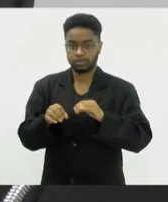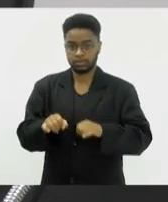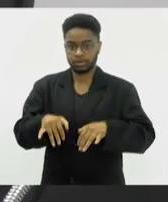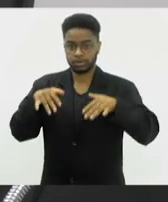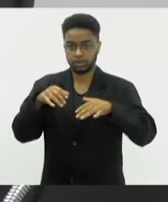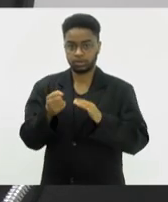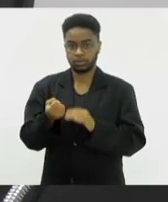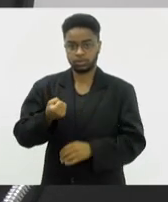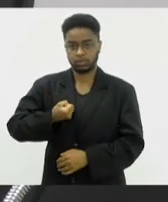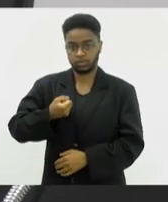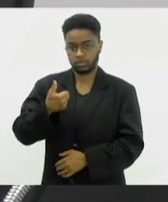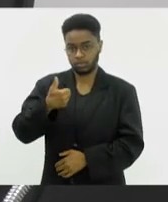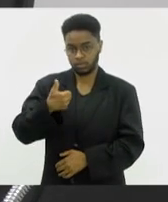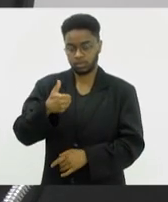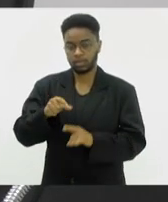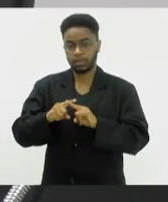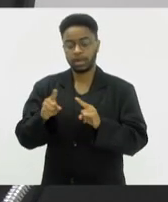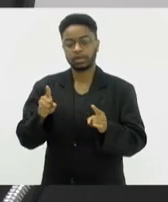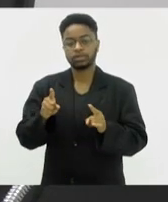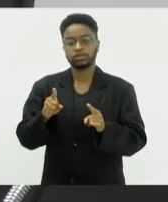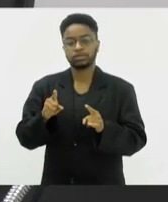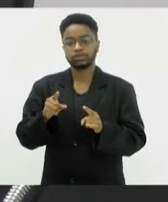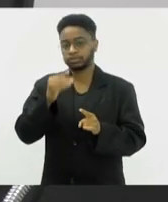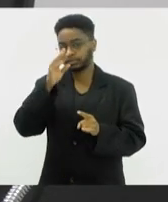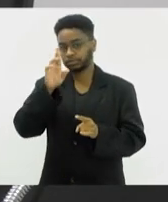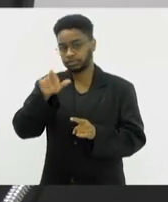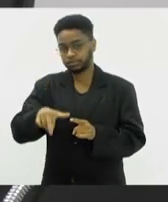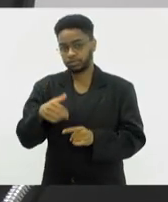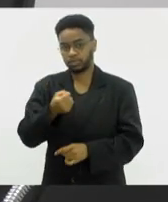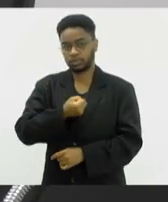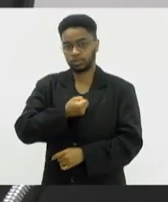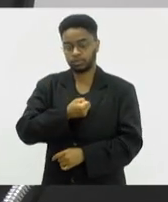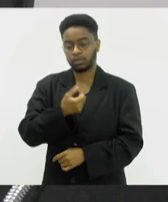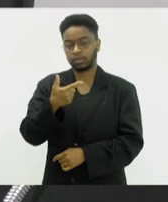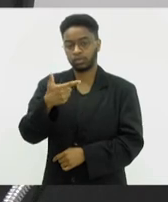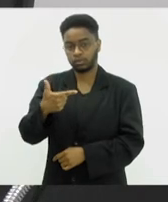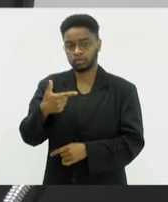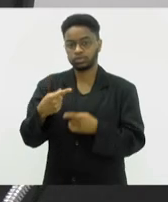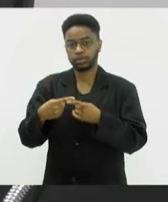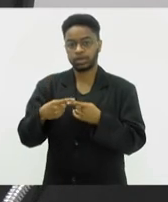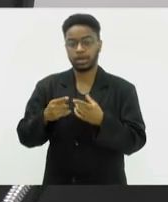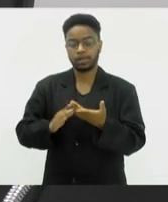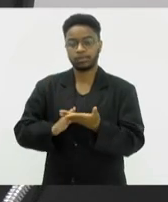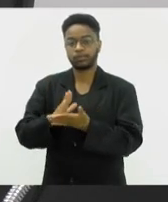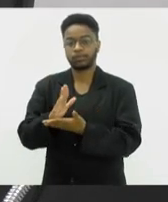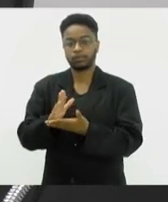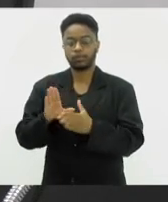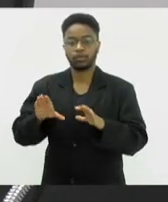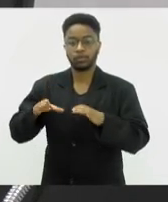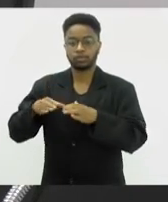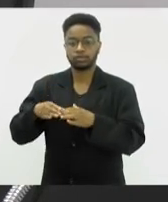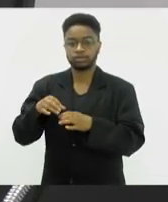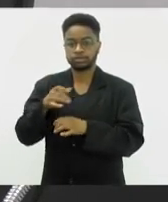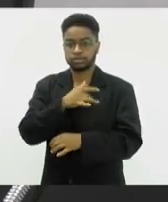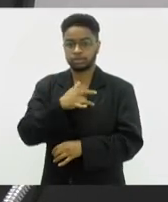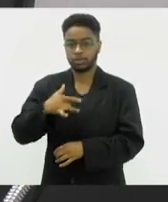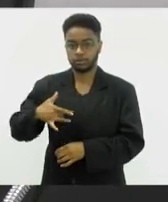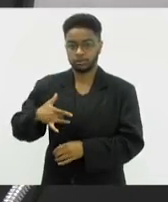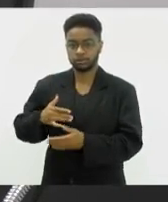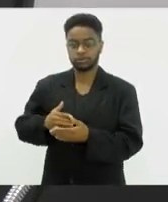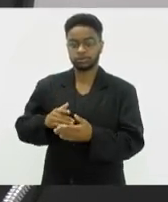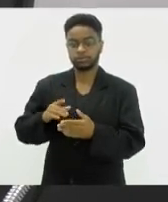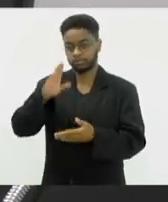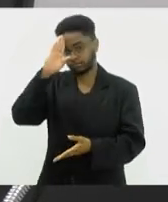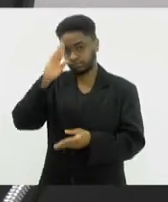número 1, prejudicada a emenda de plenário número 2 pela aprovação das emendas da Comissão de Saúde, concluindo